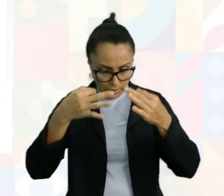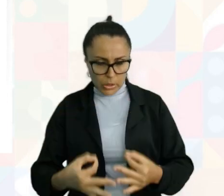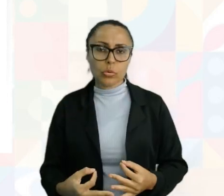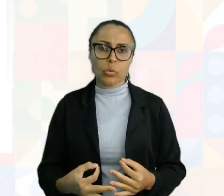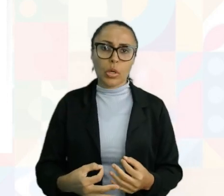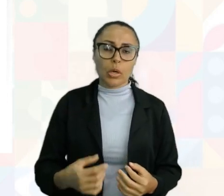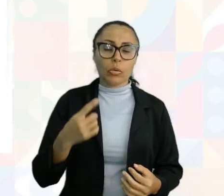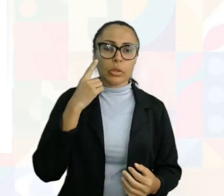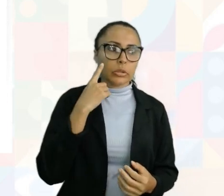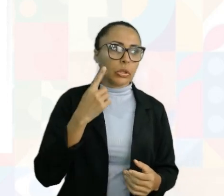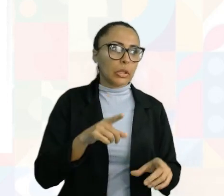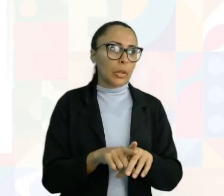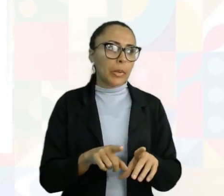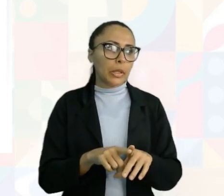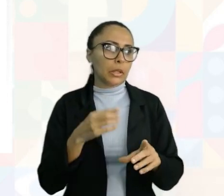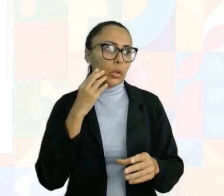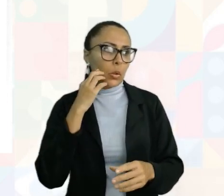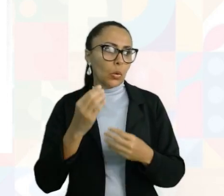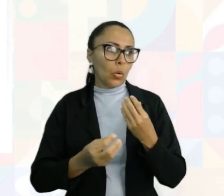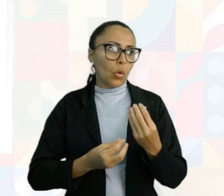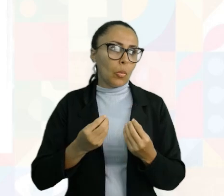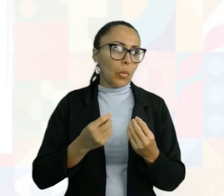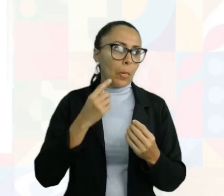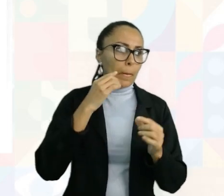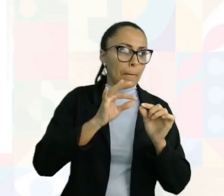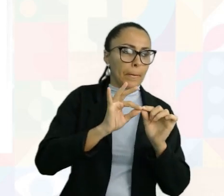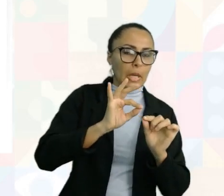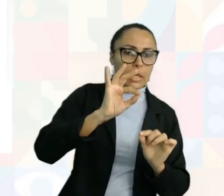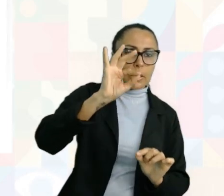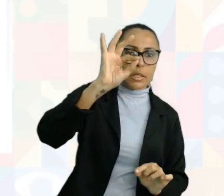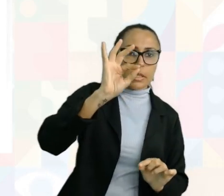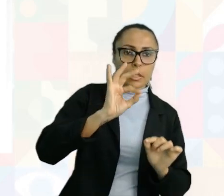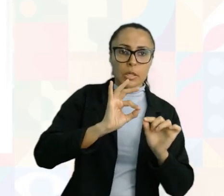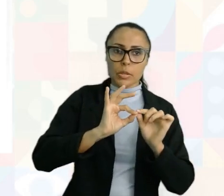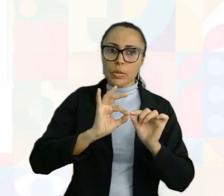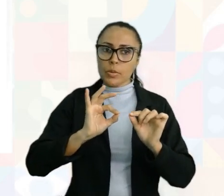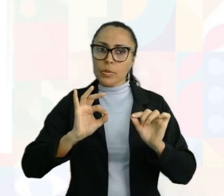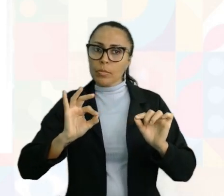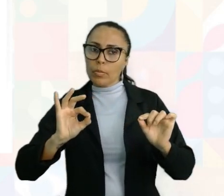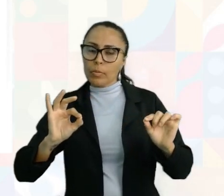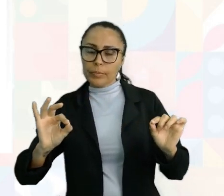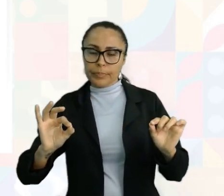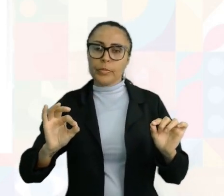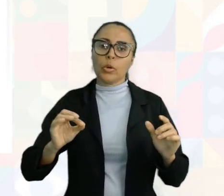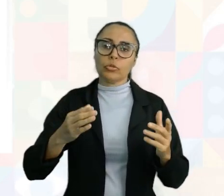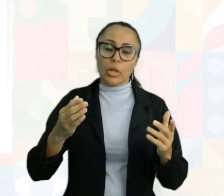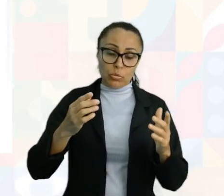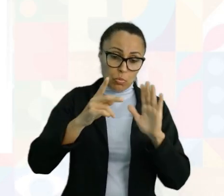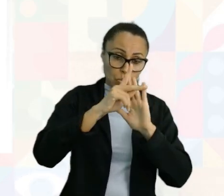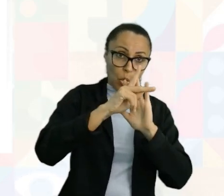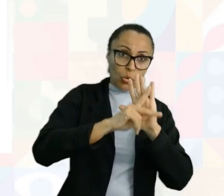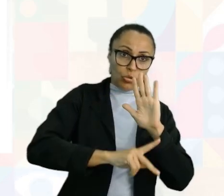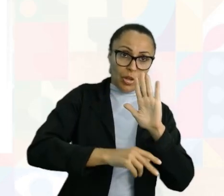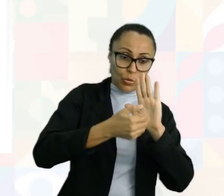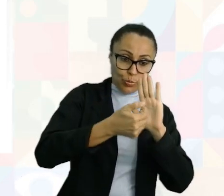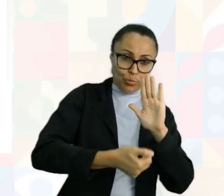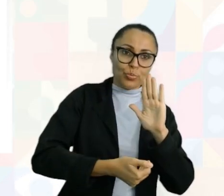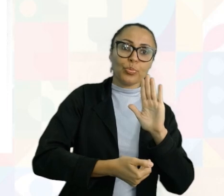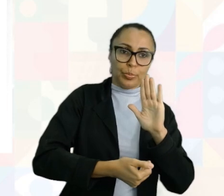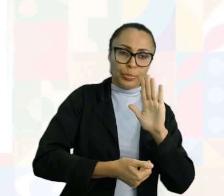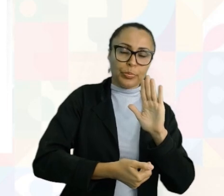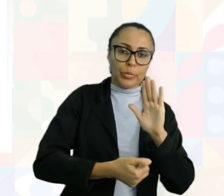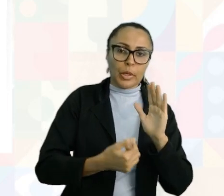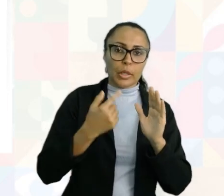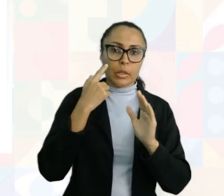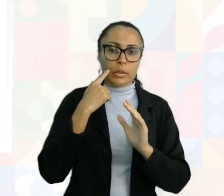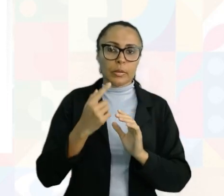normas específicas de como cotar, né? Como medir e mostrar essa medida no projeto para que aquilo ali